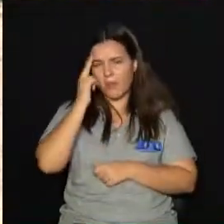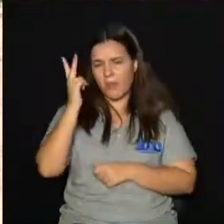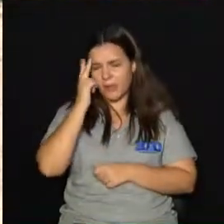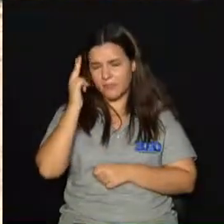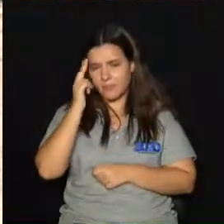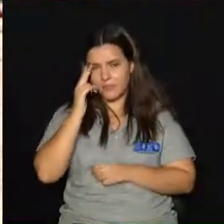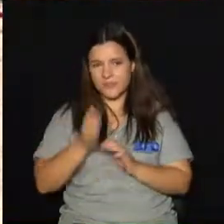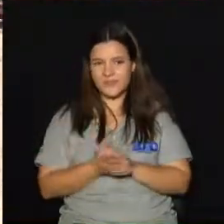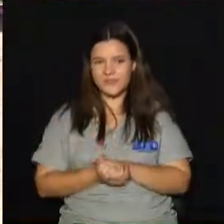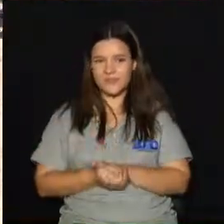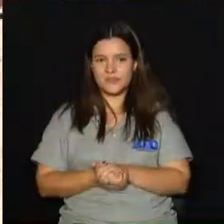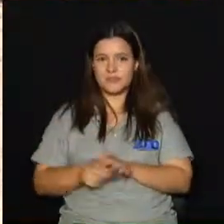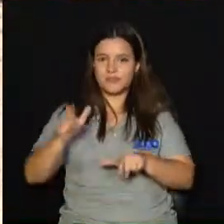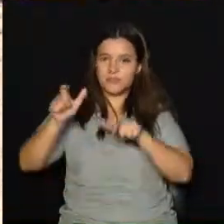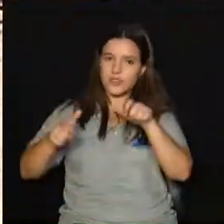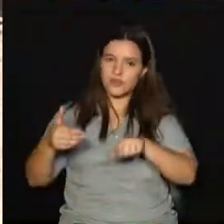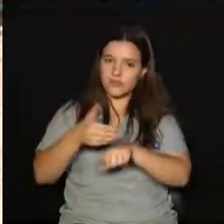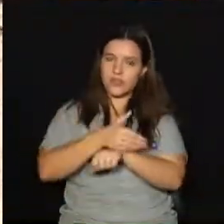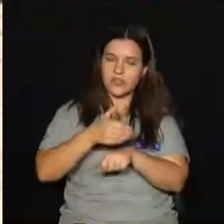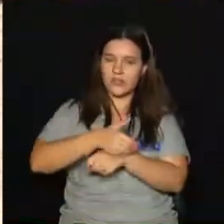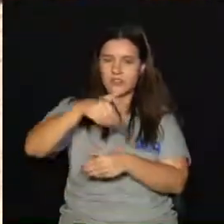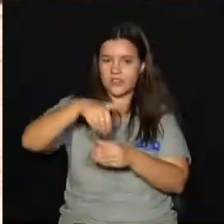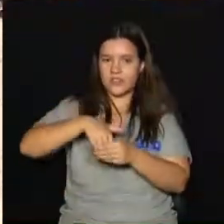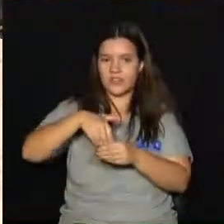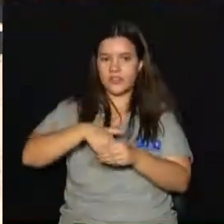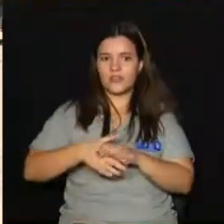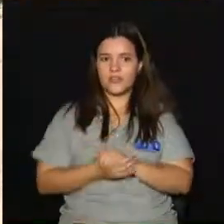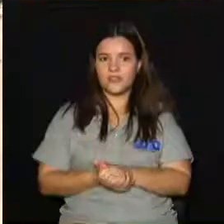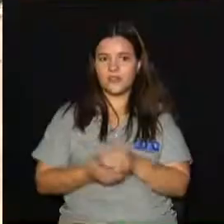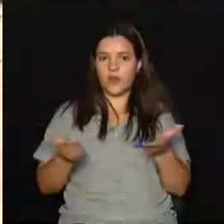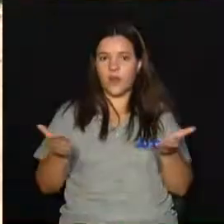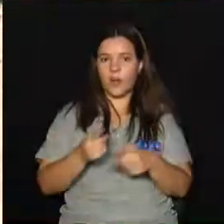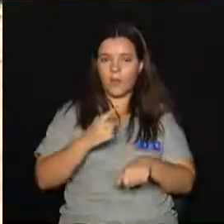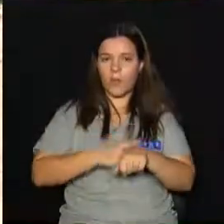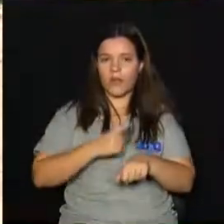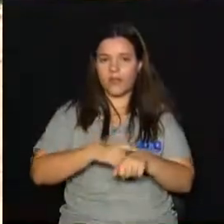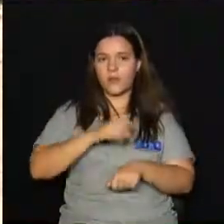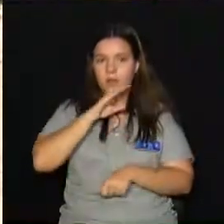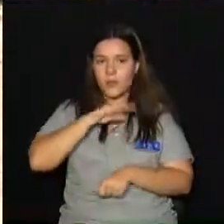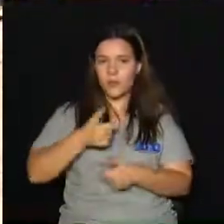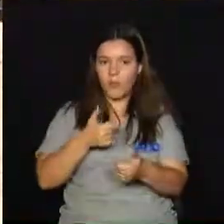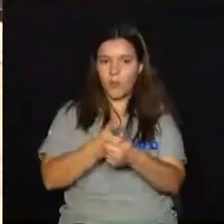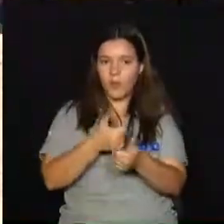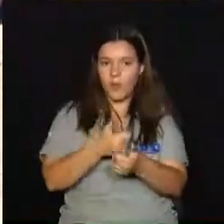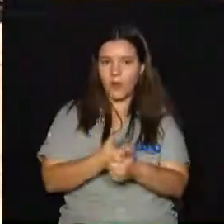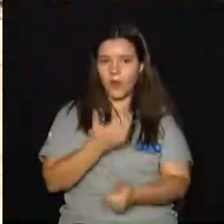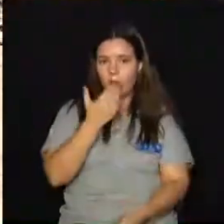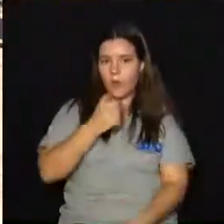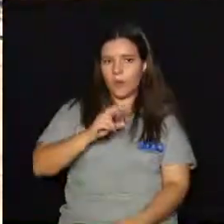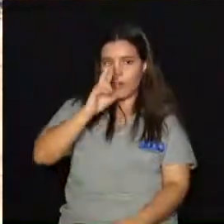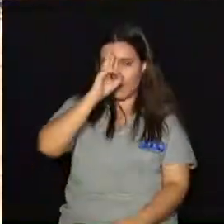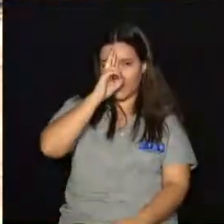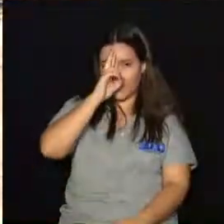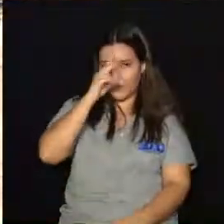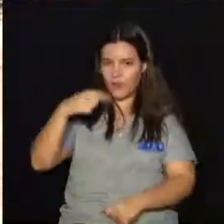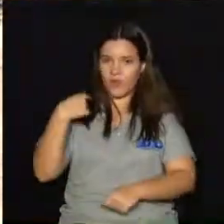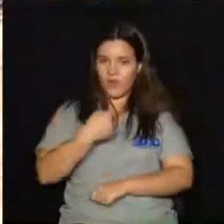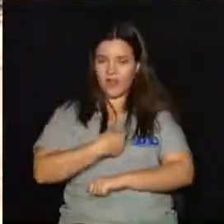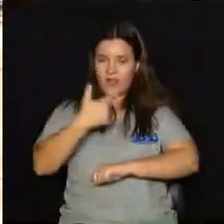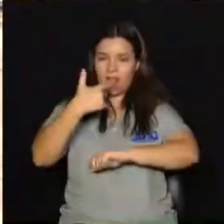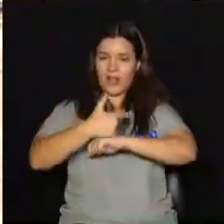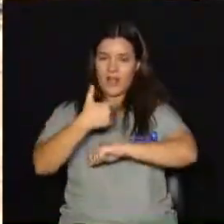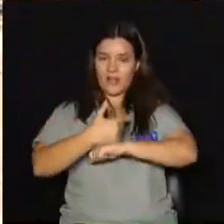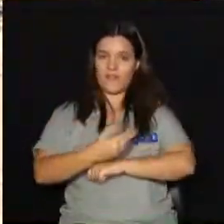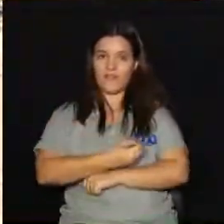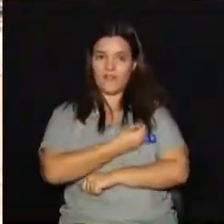dos eleitores. E agora, nesse momento aqui, próximo ao horário do almoço, quando a gente está gravando